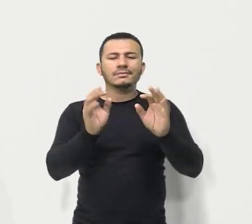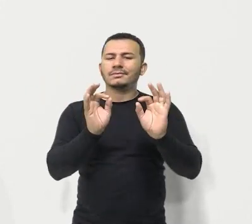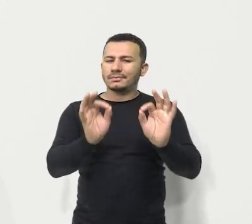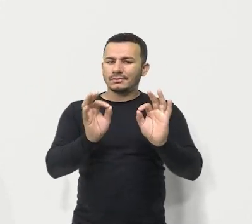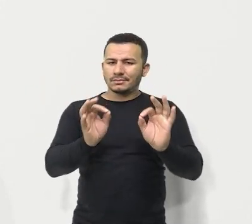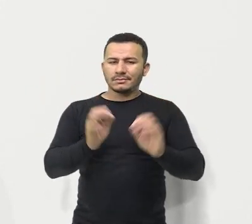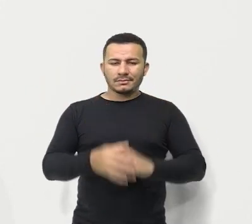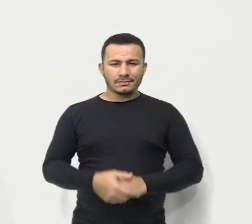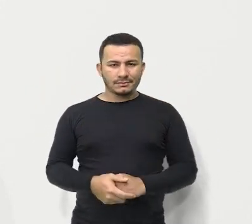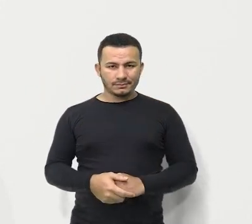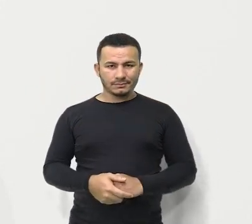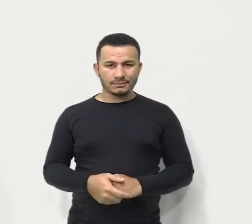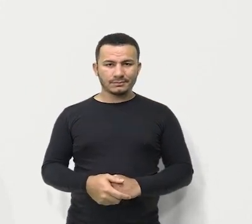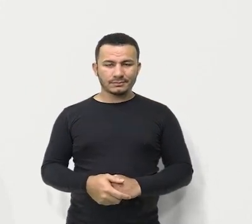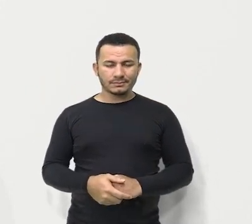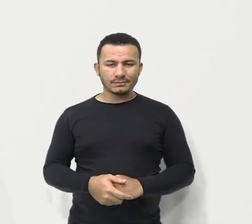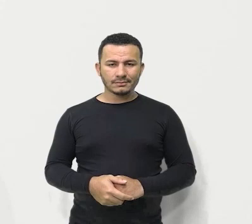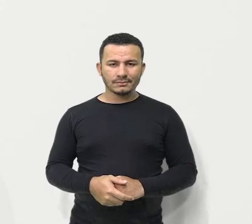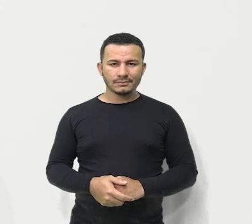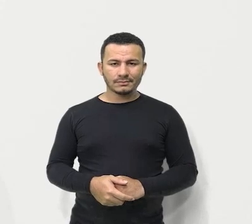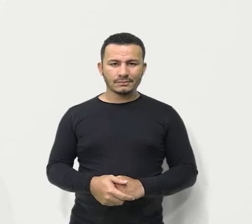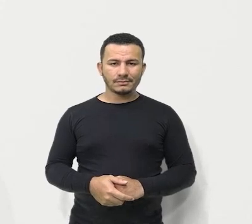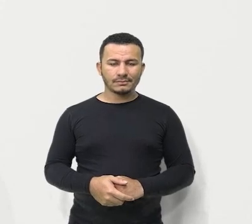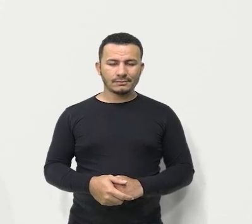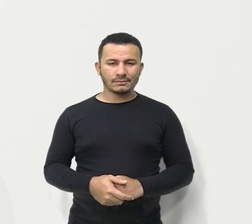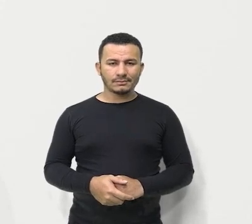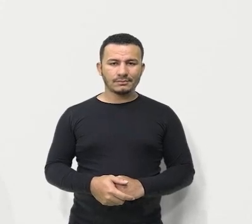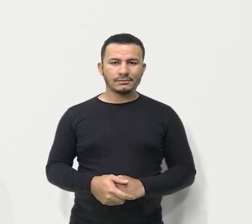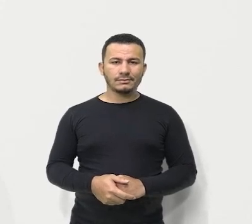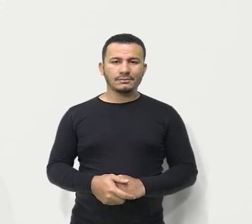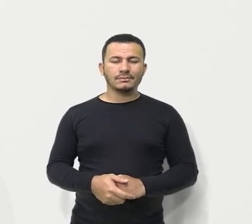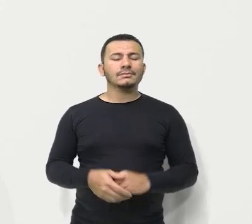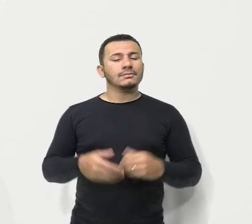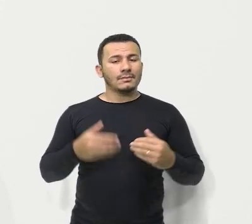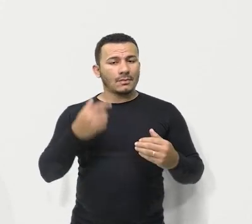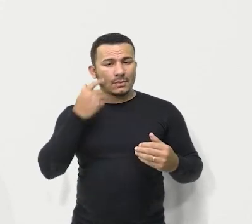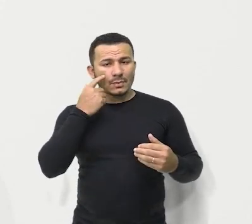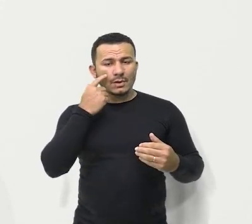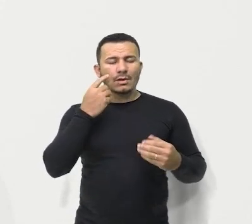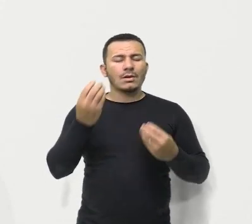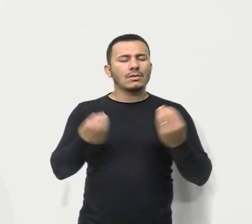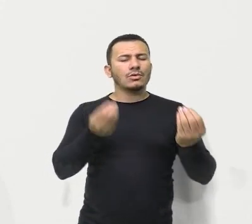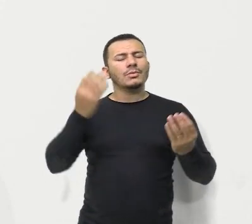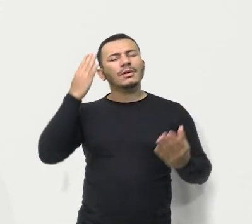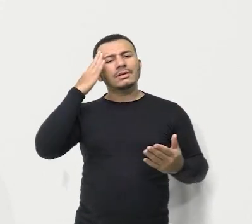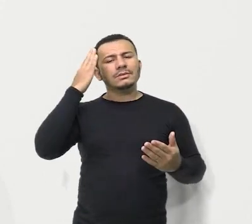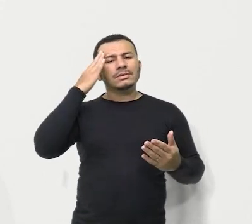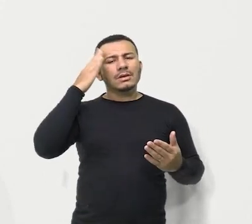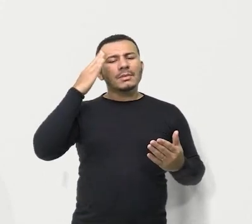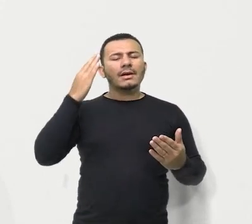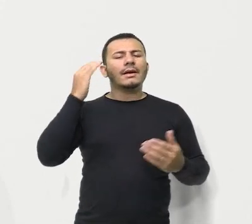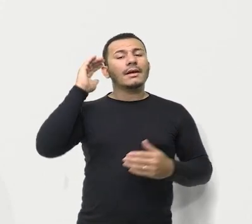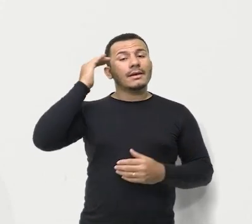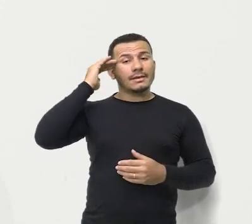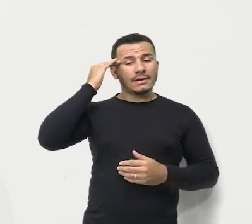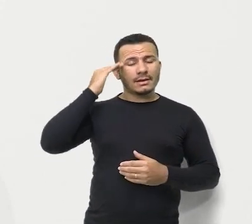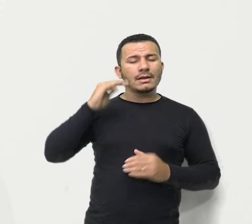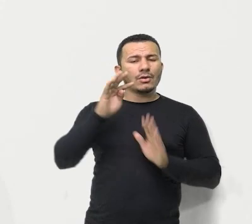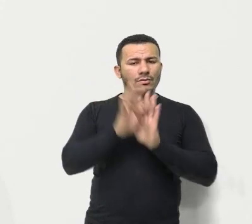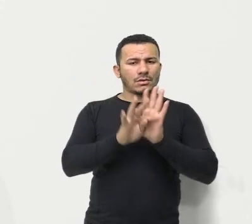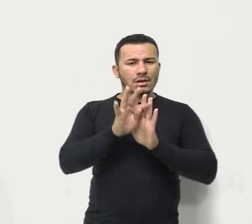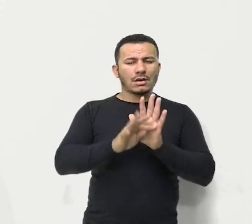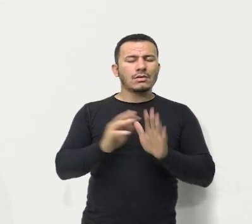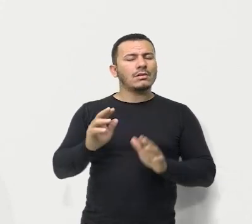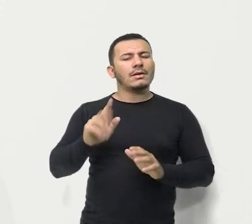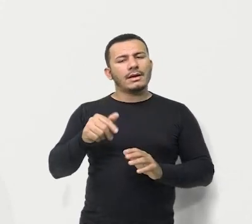concordam um com o outro, não é? Então, notem aí que realmente para que eu consiga entender esse texto, eu